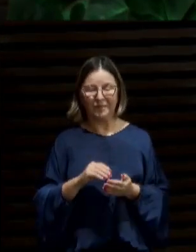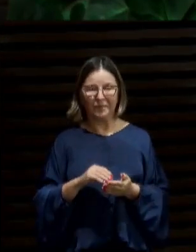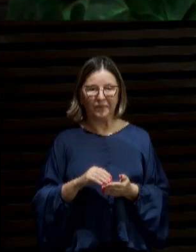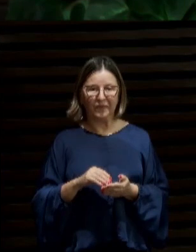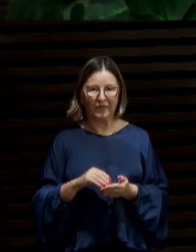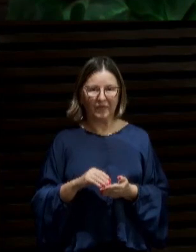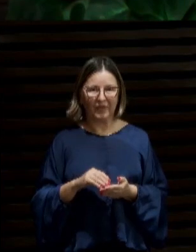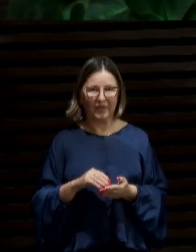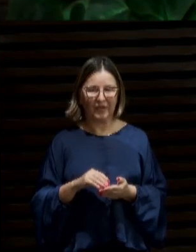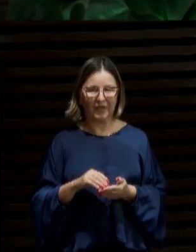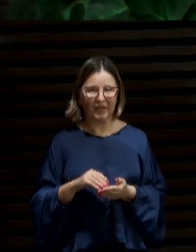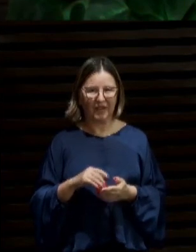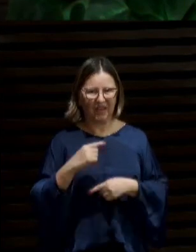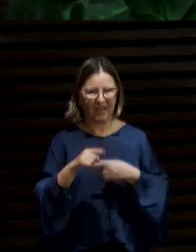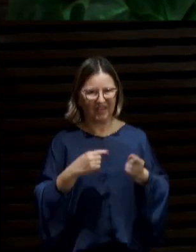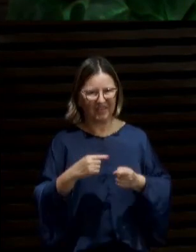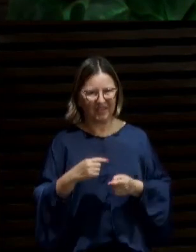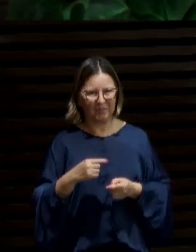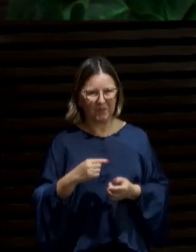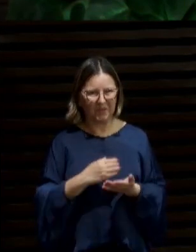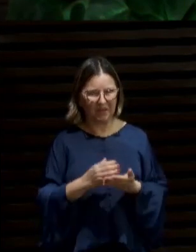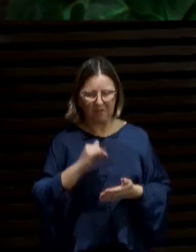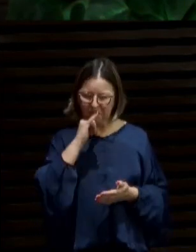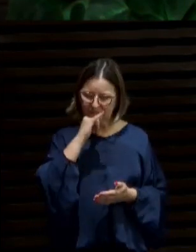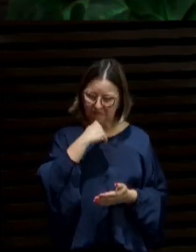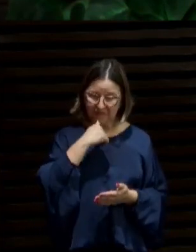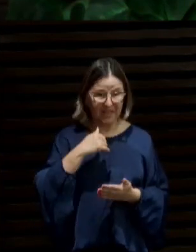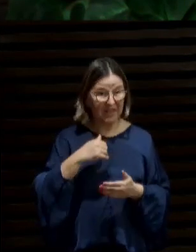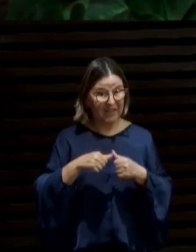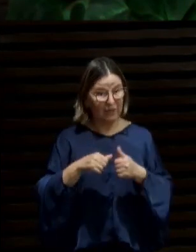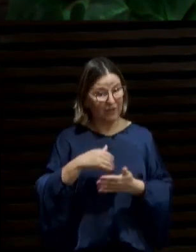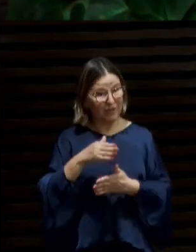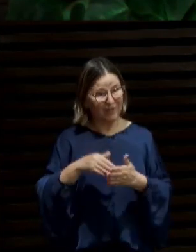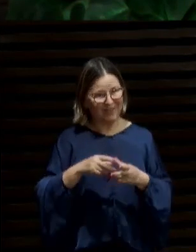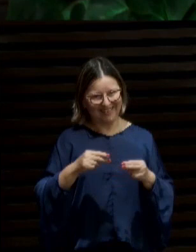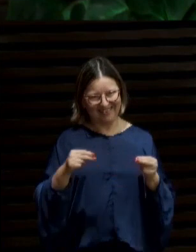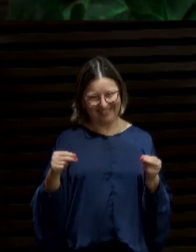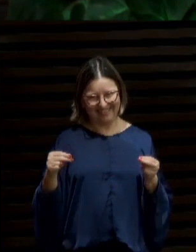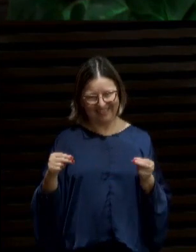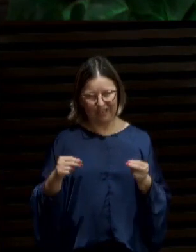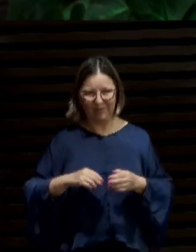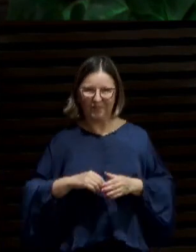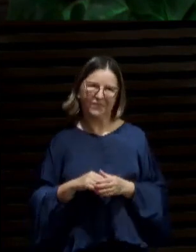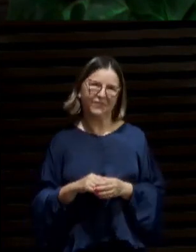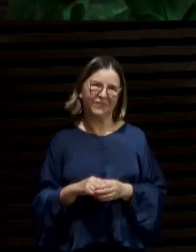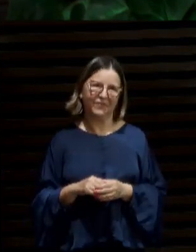na monotonia, e daqui a pouco, isso em todas as profissões. Chega no